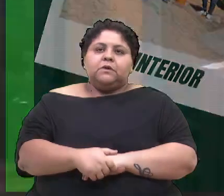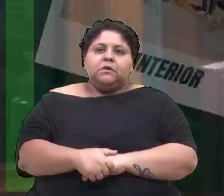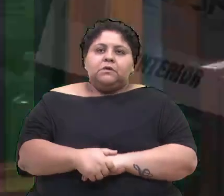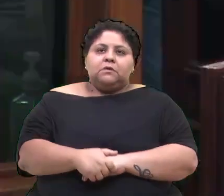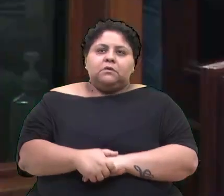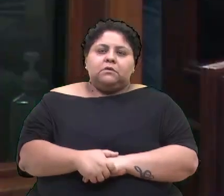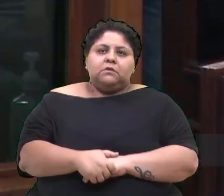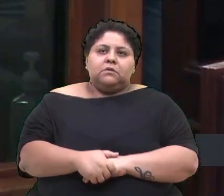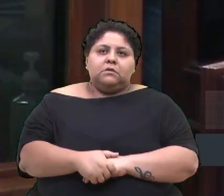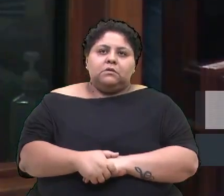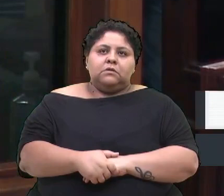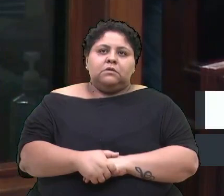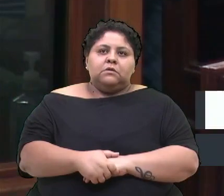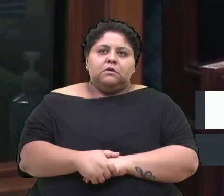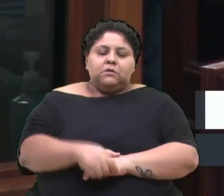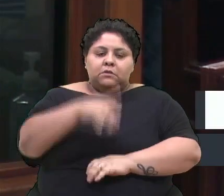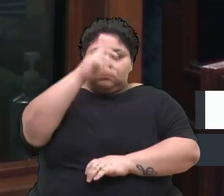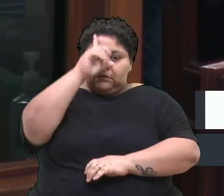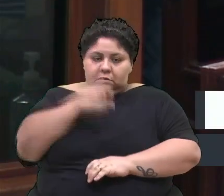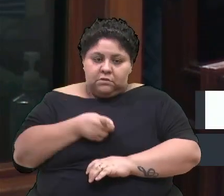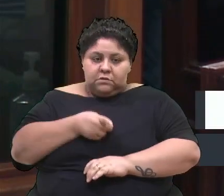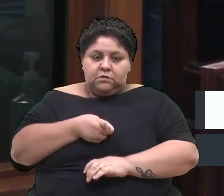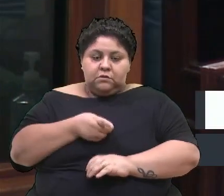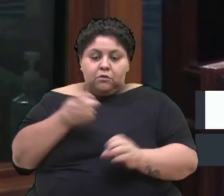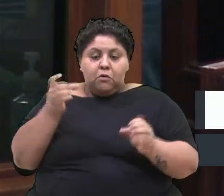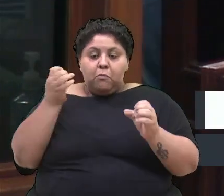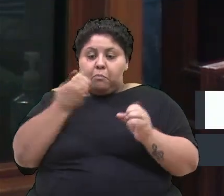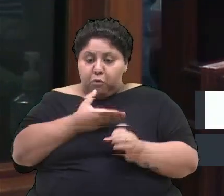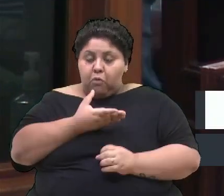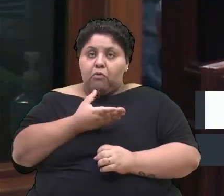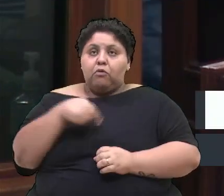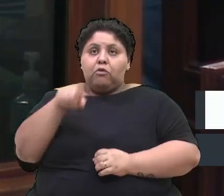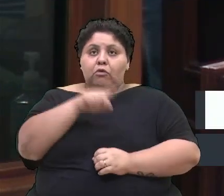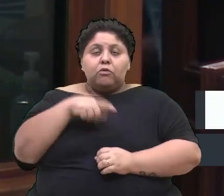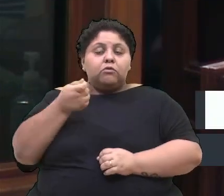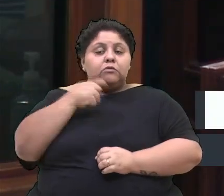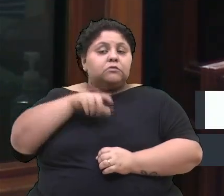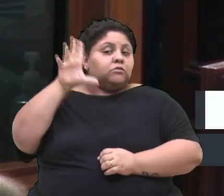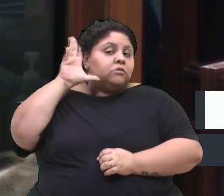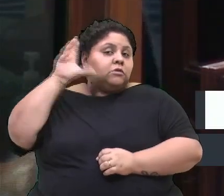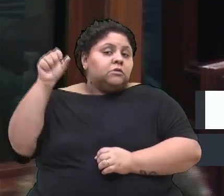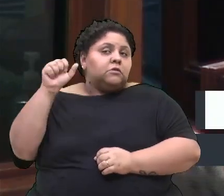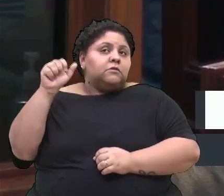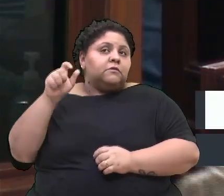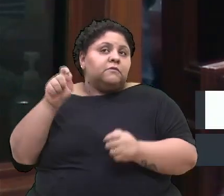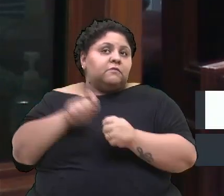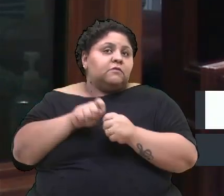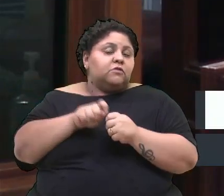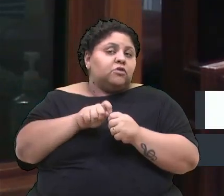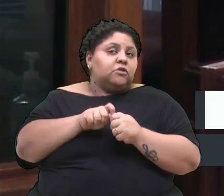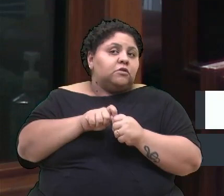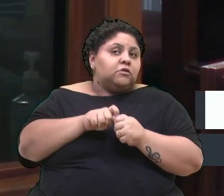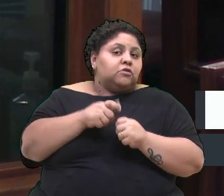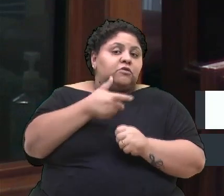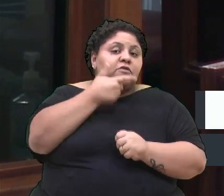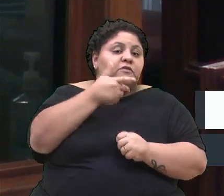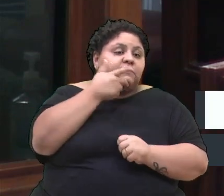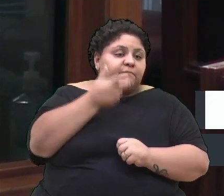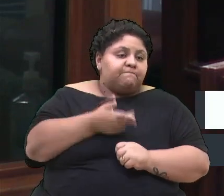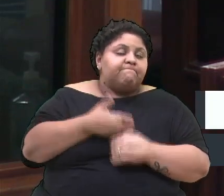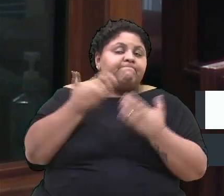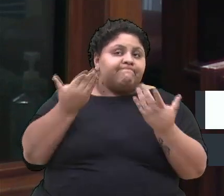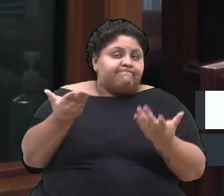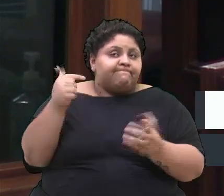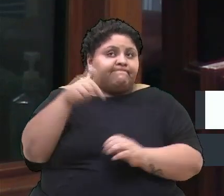Para um mandato ativo e eficaz, precisamos ouvir mais do que falar. Sendo assim,